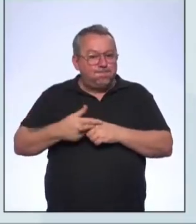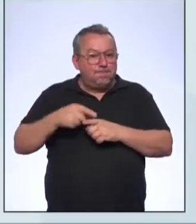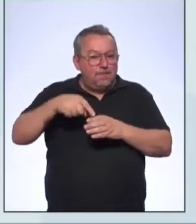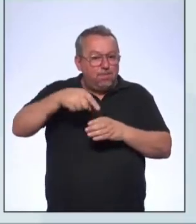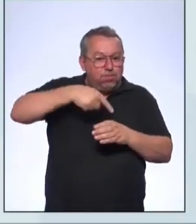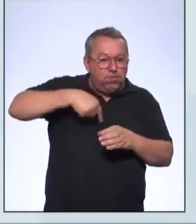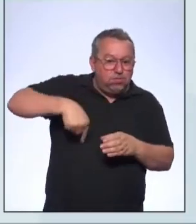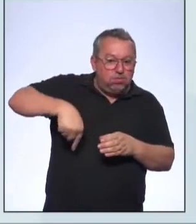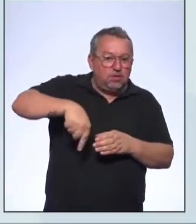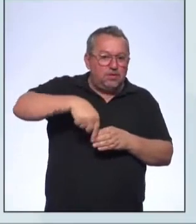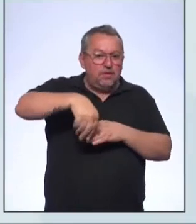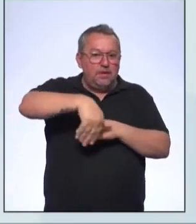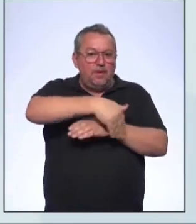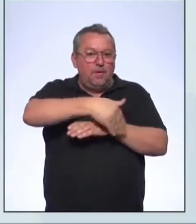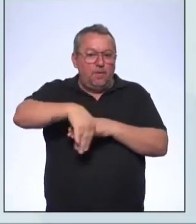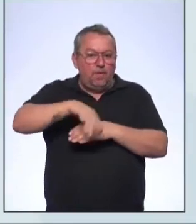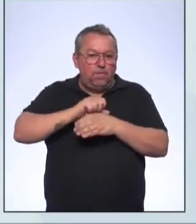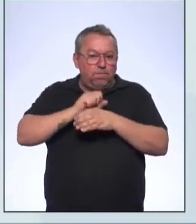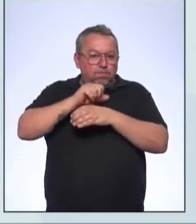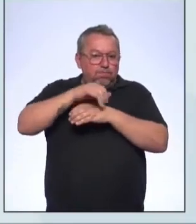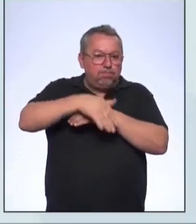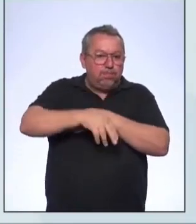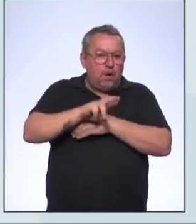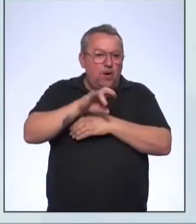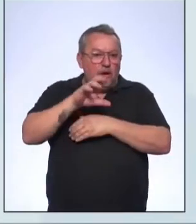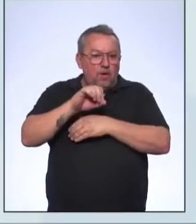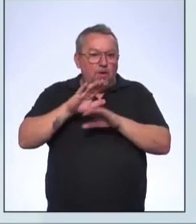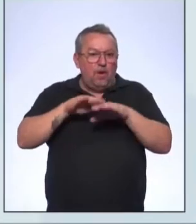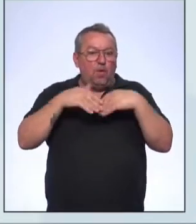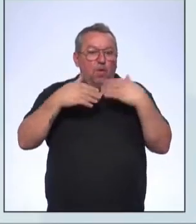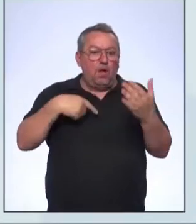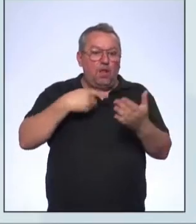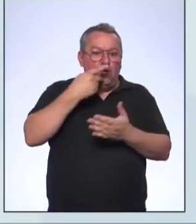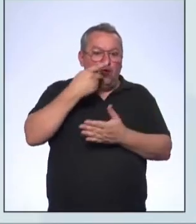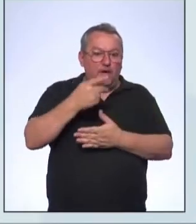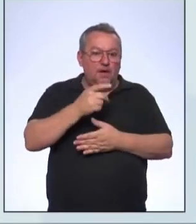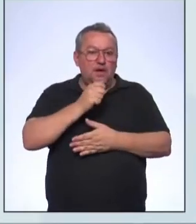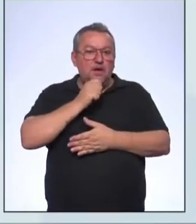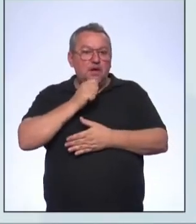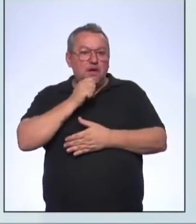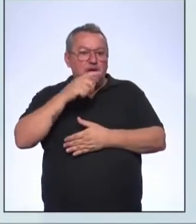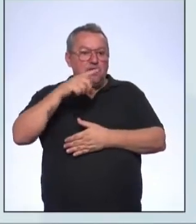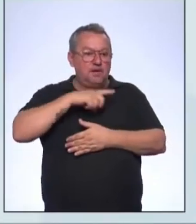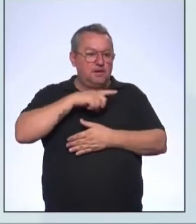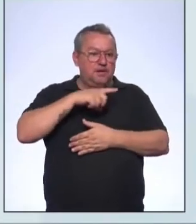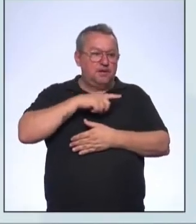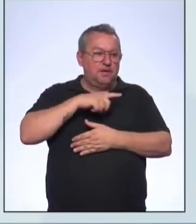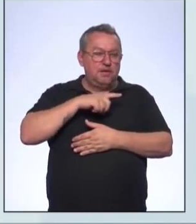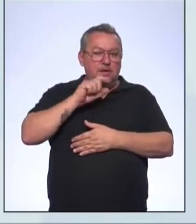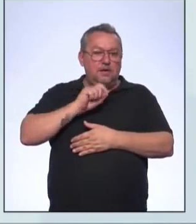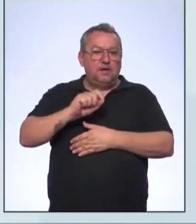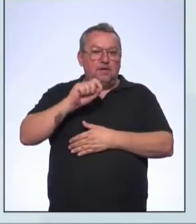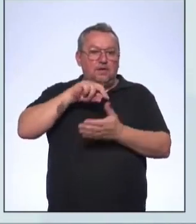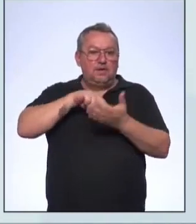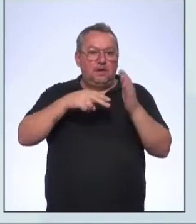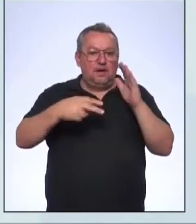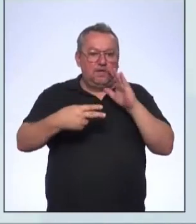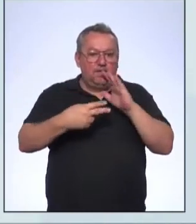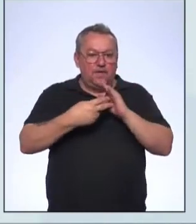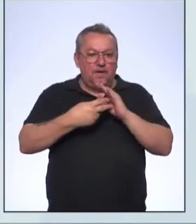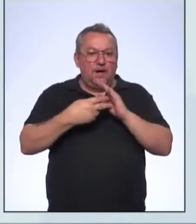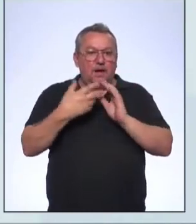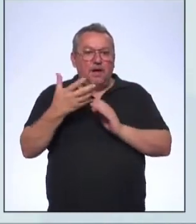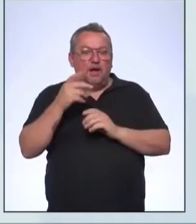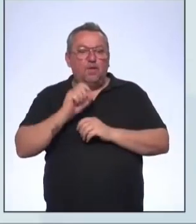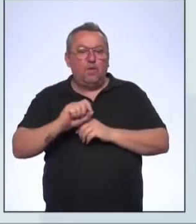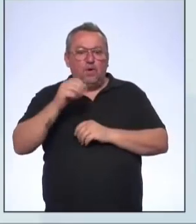buraco que surgiu pelo transbordamento do rio canalizado. Quando a gente fala ainda está, esse ainda já é, querendo ou